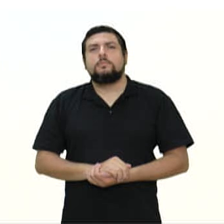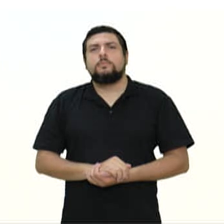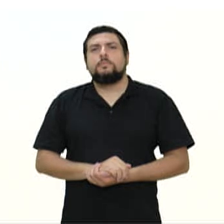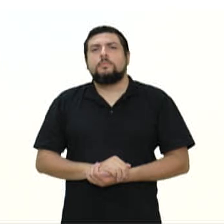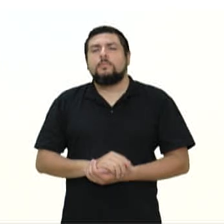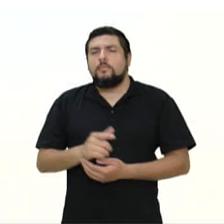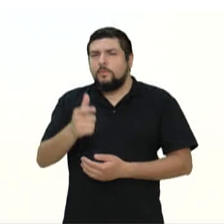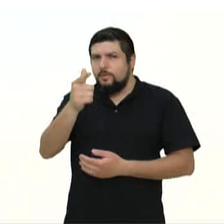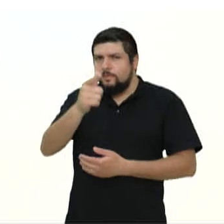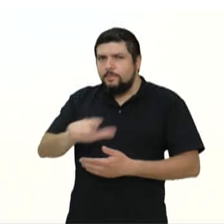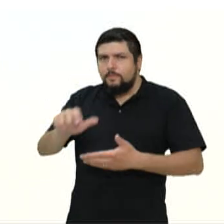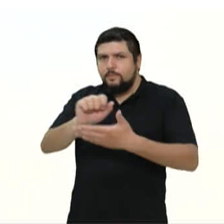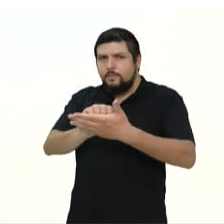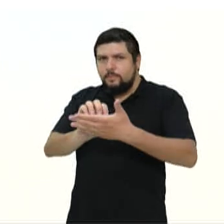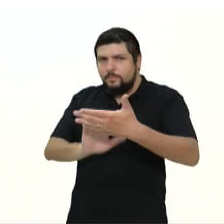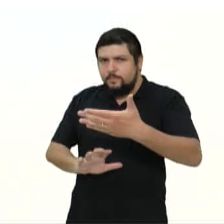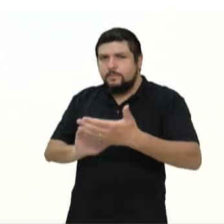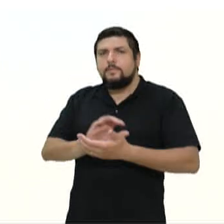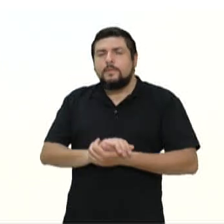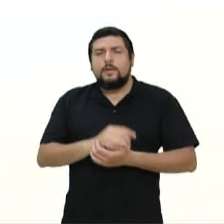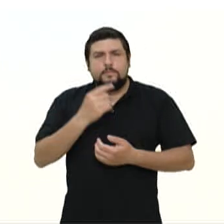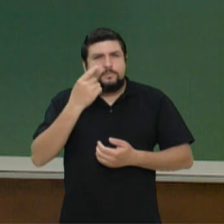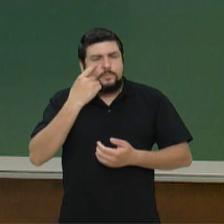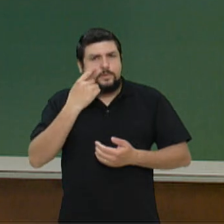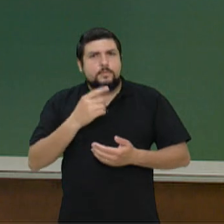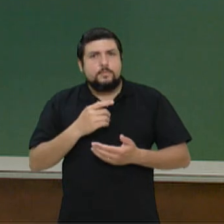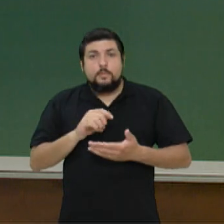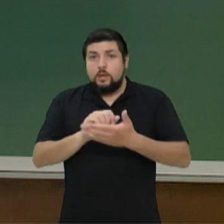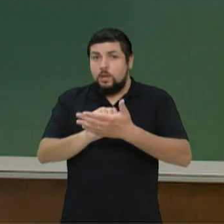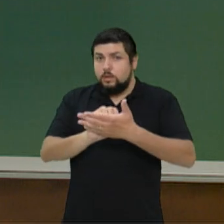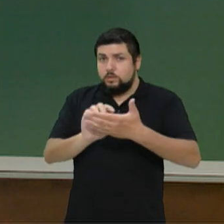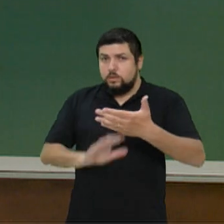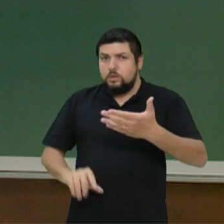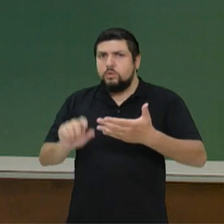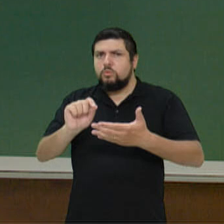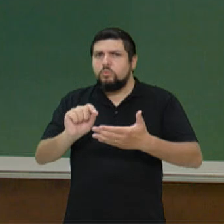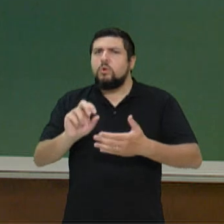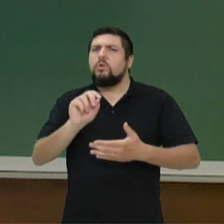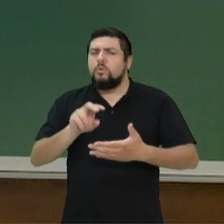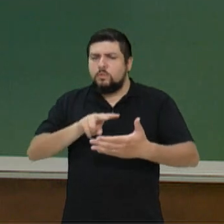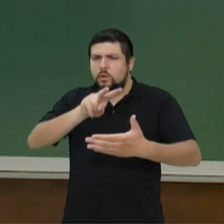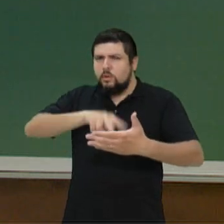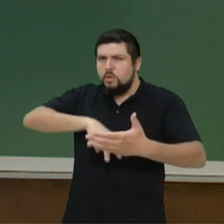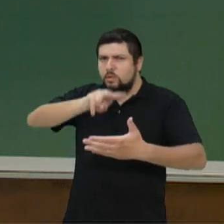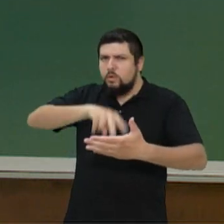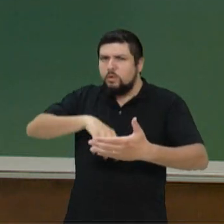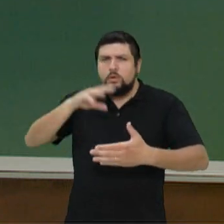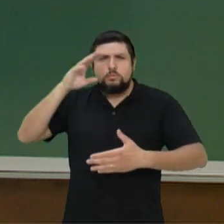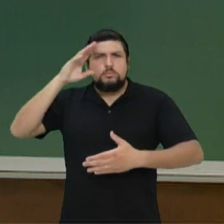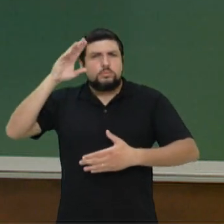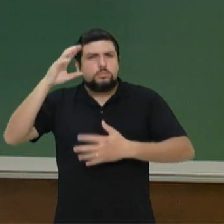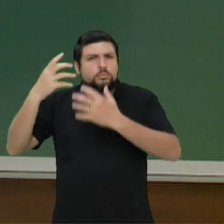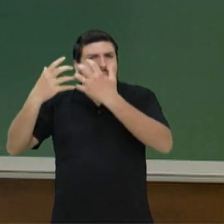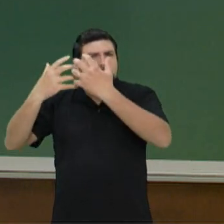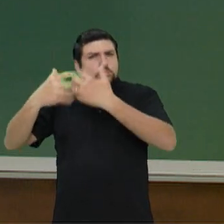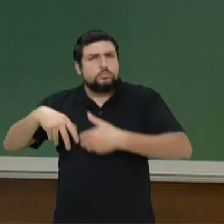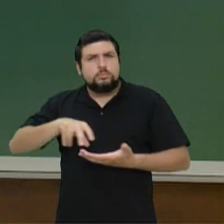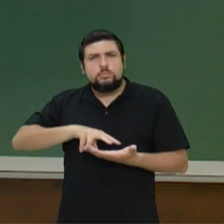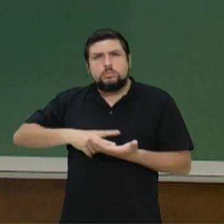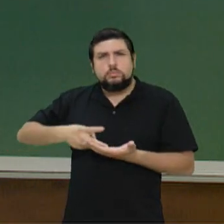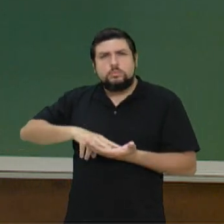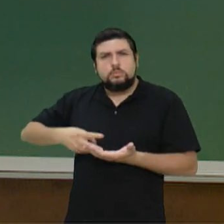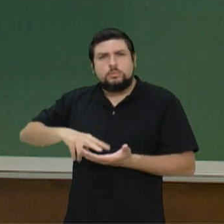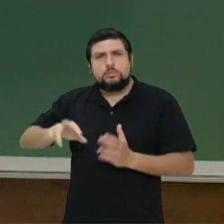Vamos para mais uma atividade. Veja, essas atividades estão sendo de interpretação. Então, você tem que sempre estar voltando lá para o